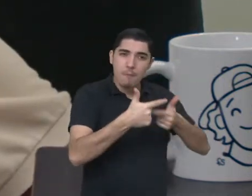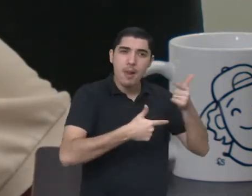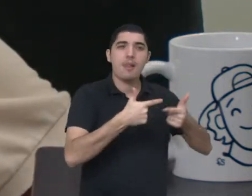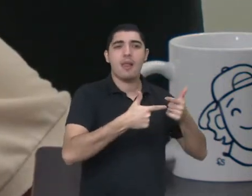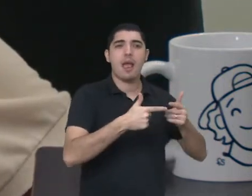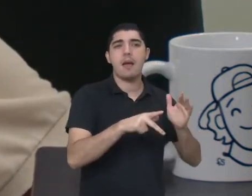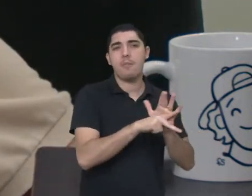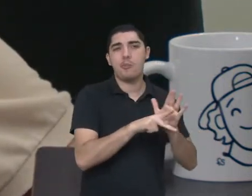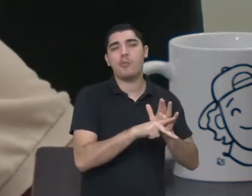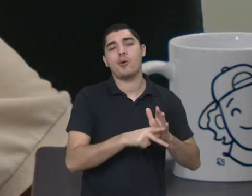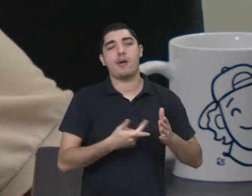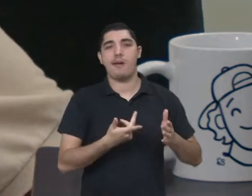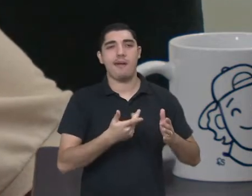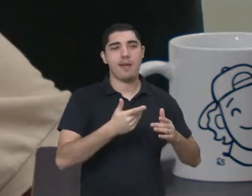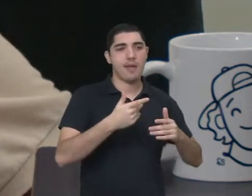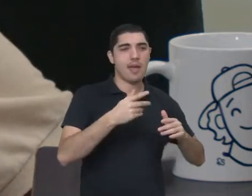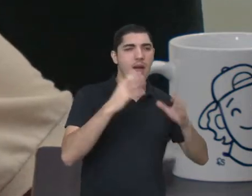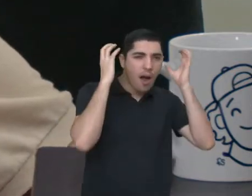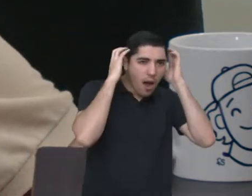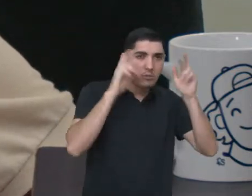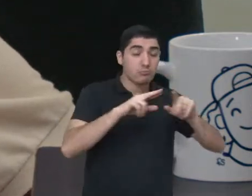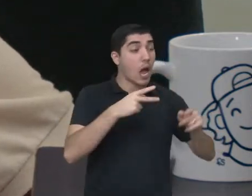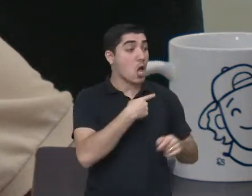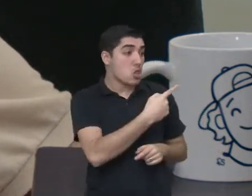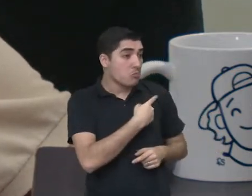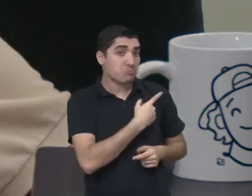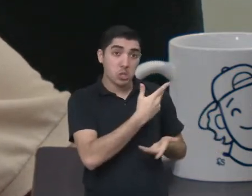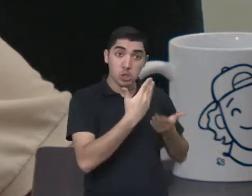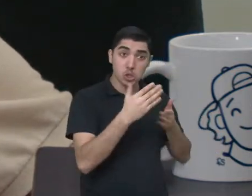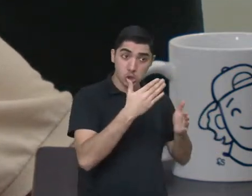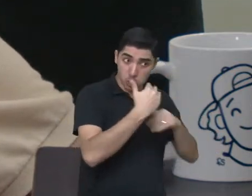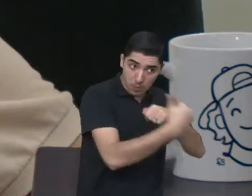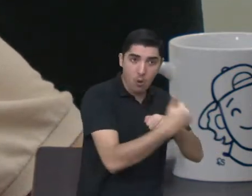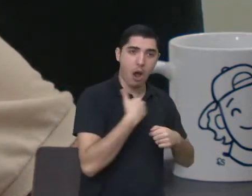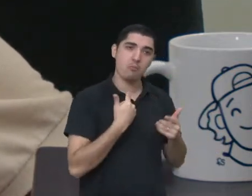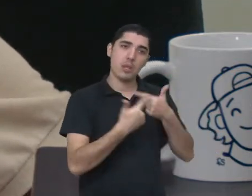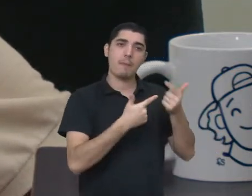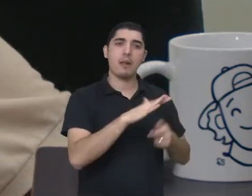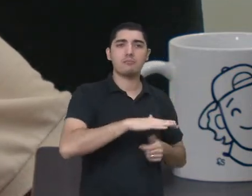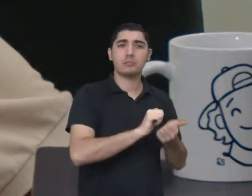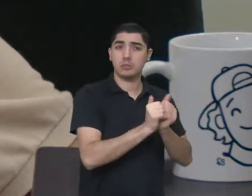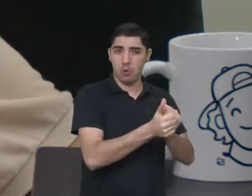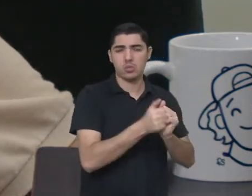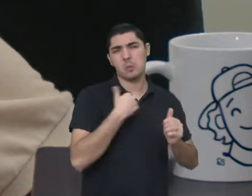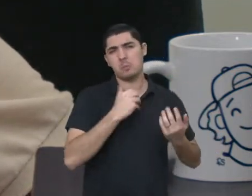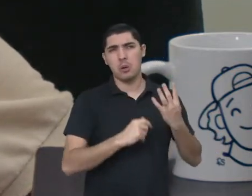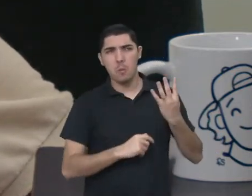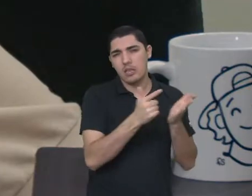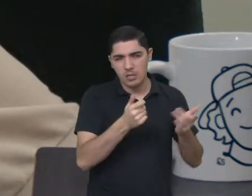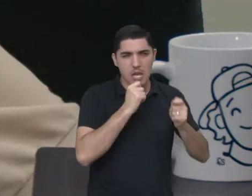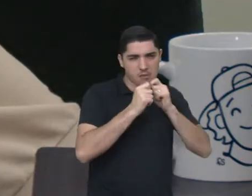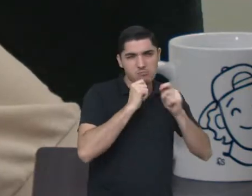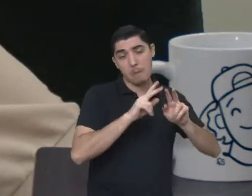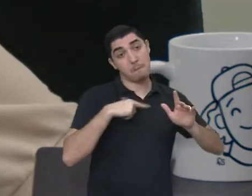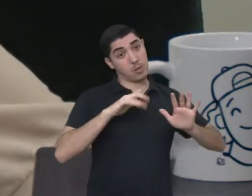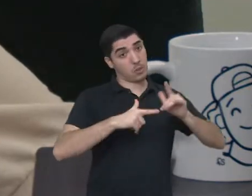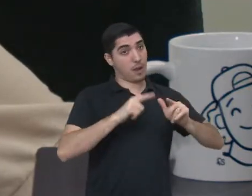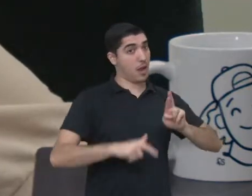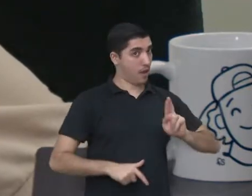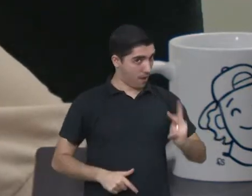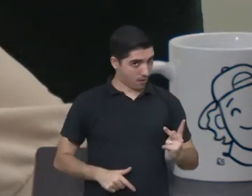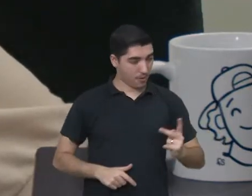esse bons anos assunto lá. para já. Todo mundo te conhece como radialista, inclusive ninguém sabe que você trabalhou um tempo fora do rádio, né? Trabalhei um bom tempo fora do